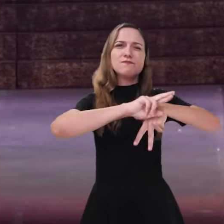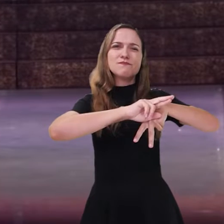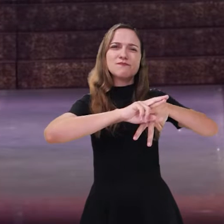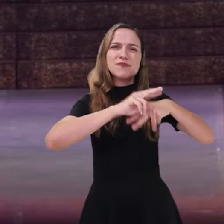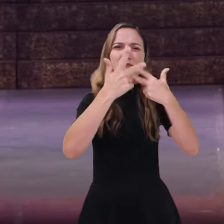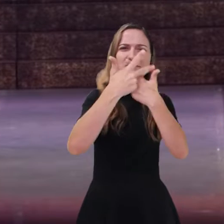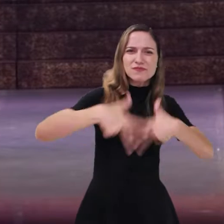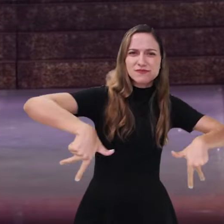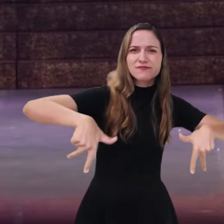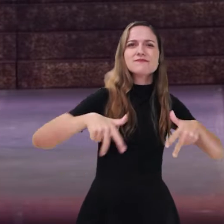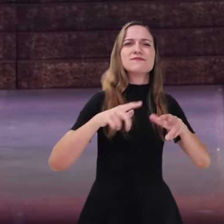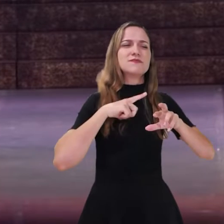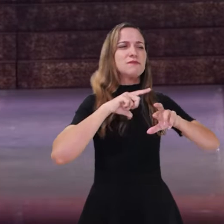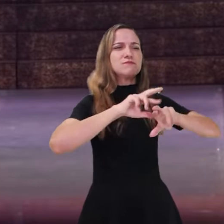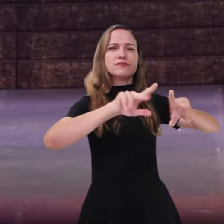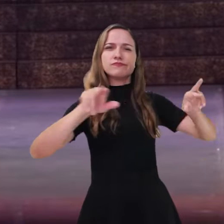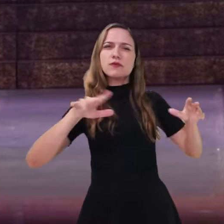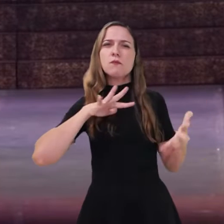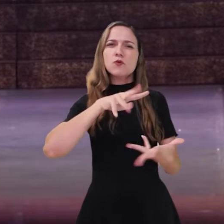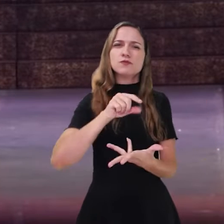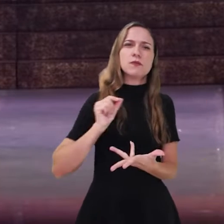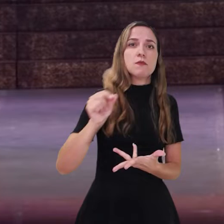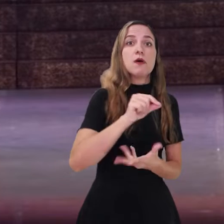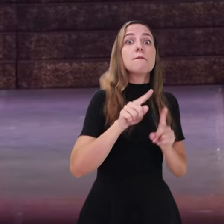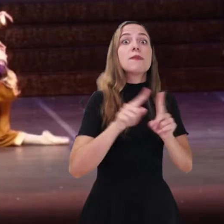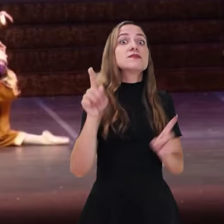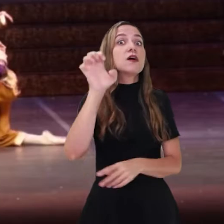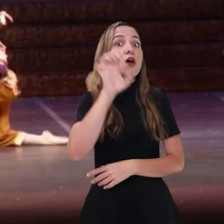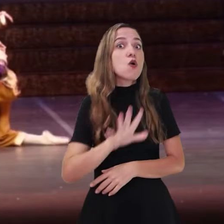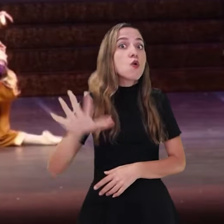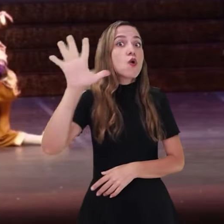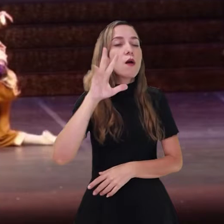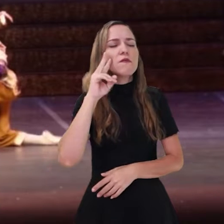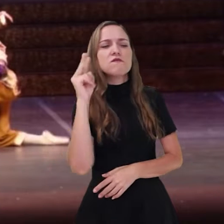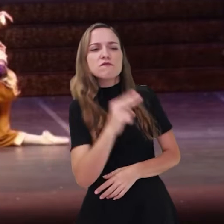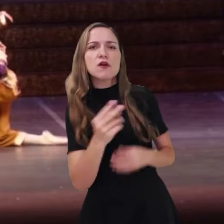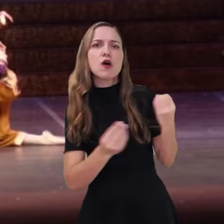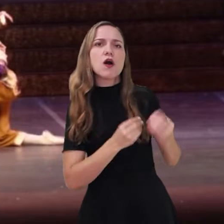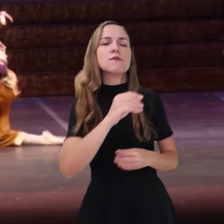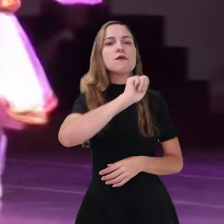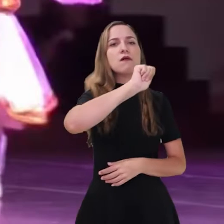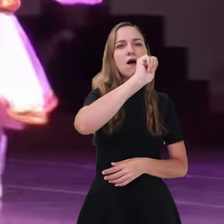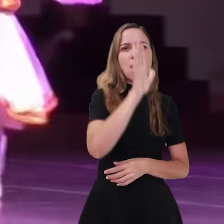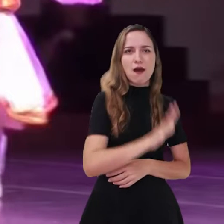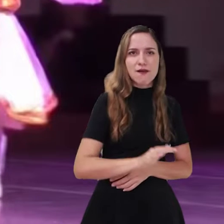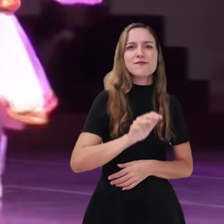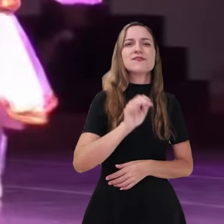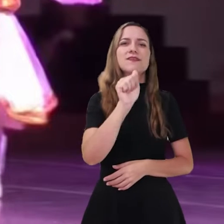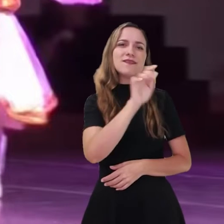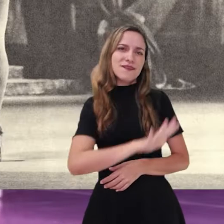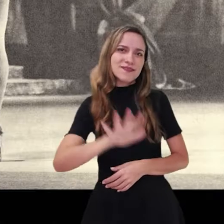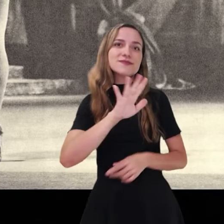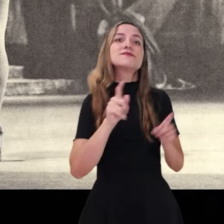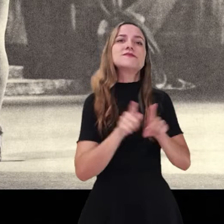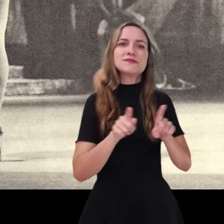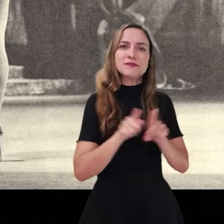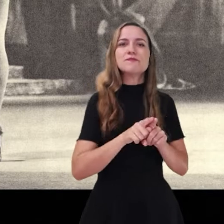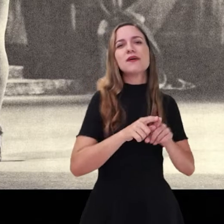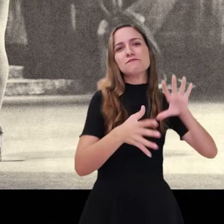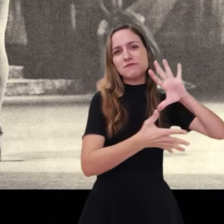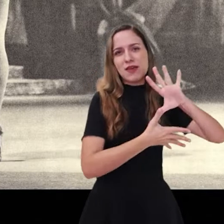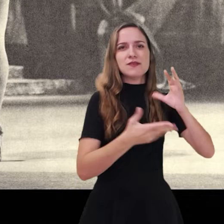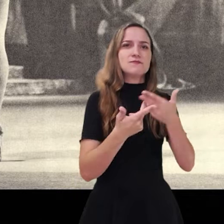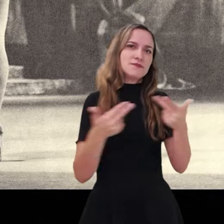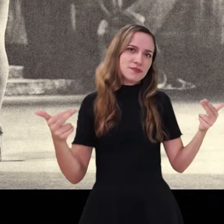porém, de acordo com a visão europeia das culturas da África, Ásia e do Oriente Médio. Nesse